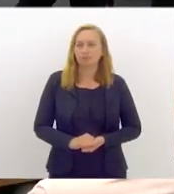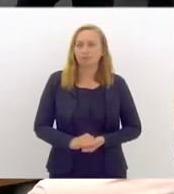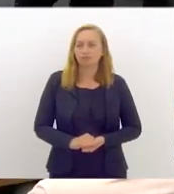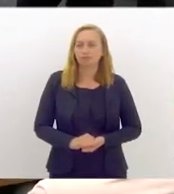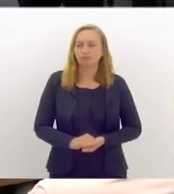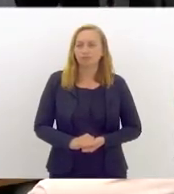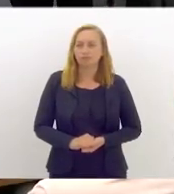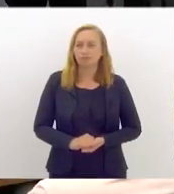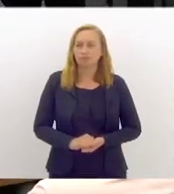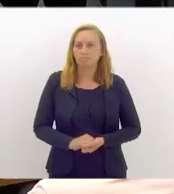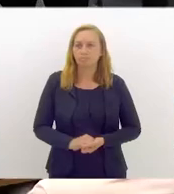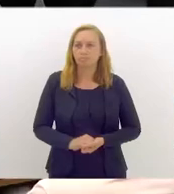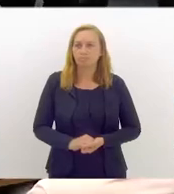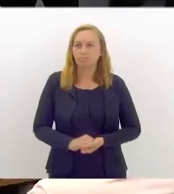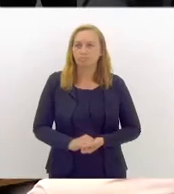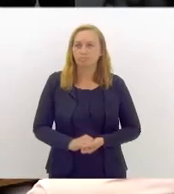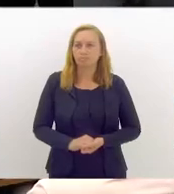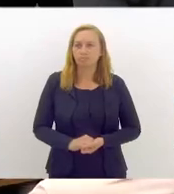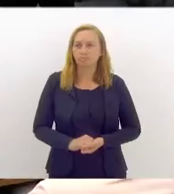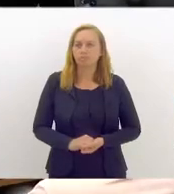É isso mesmo convido